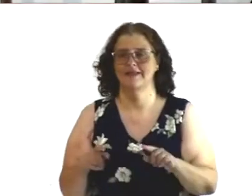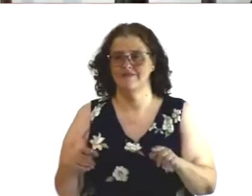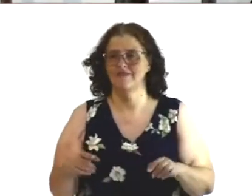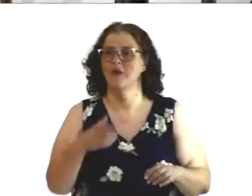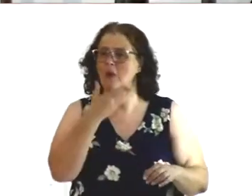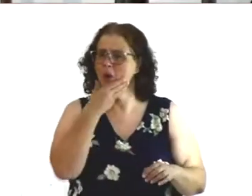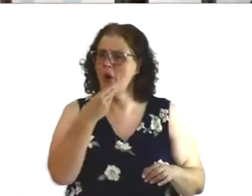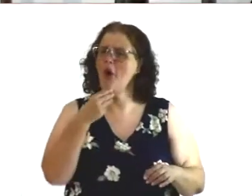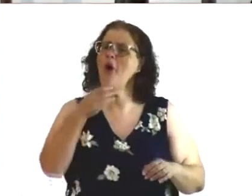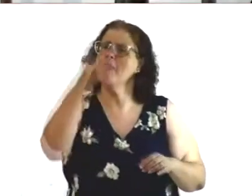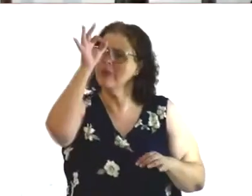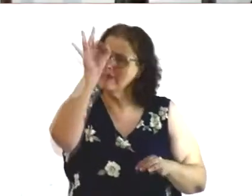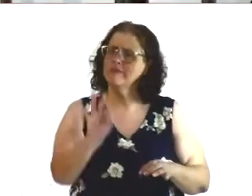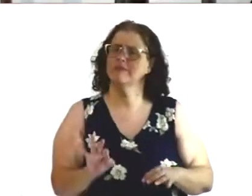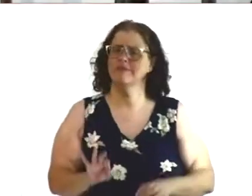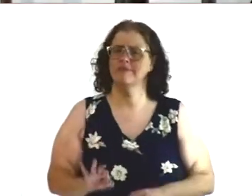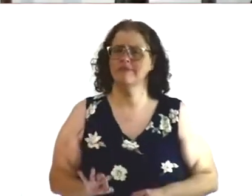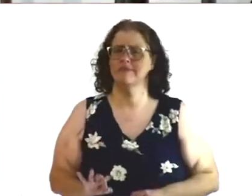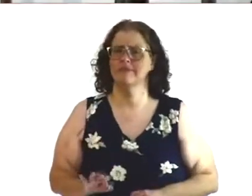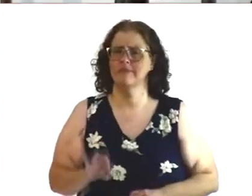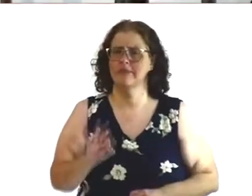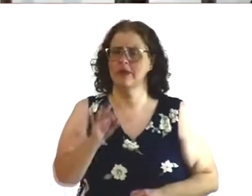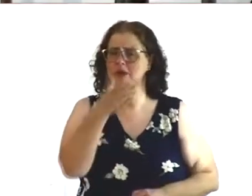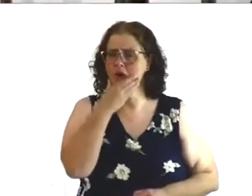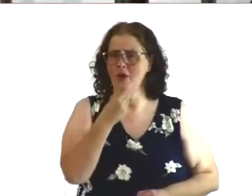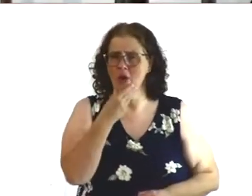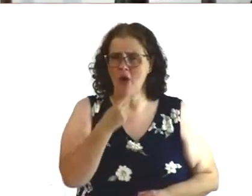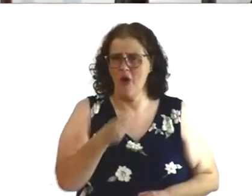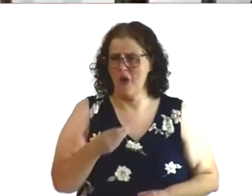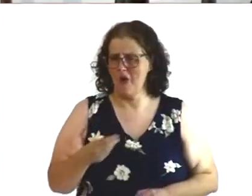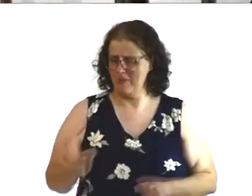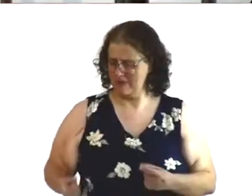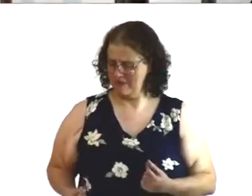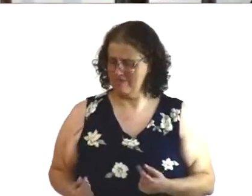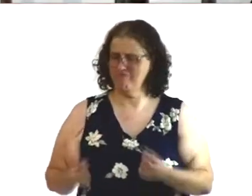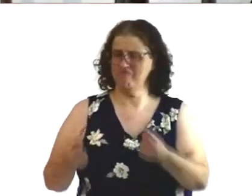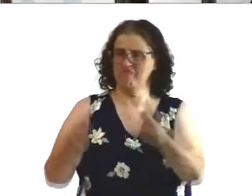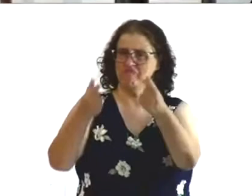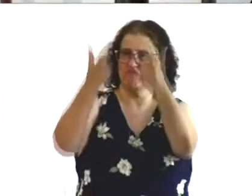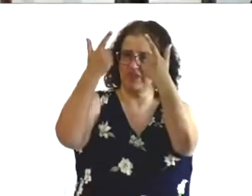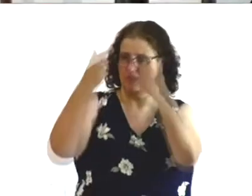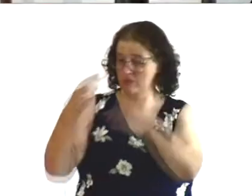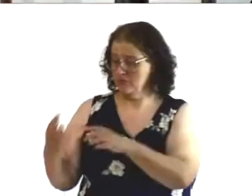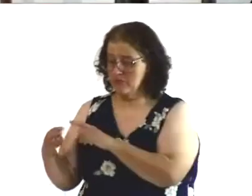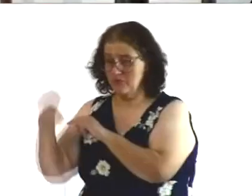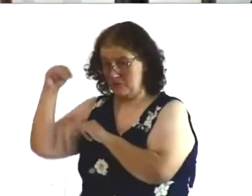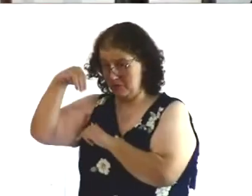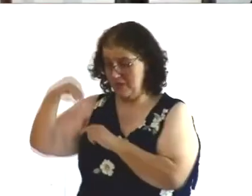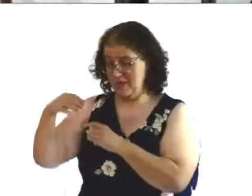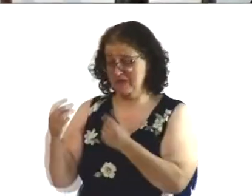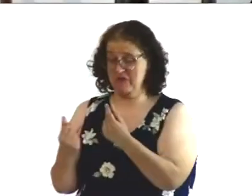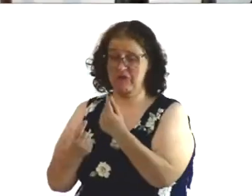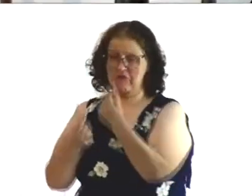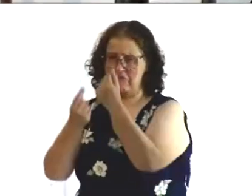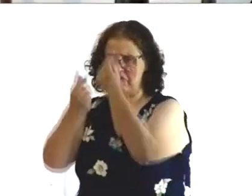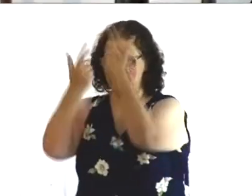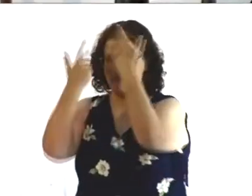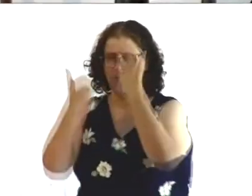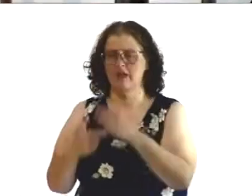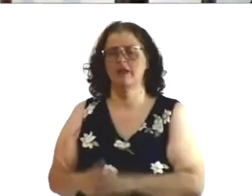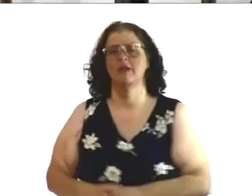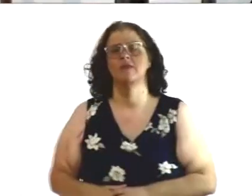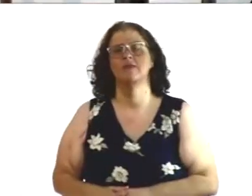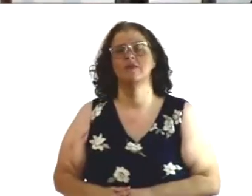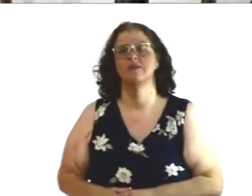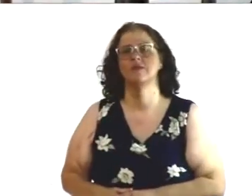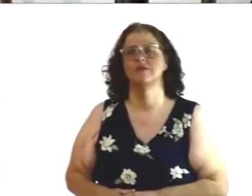homens, possivelmente homens ricos, possivelmente, porque só para fazer a viagem que eles fizeram,